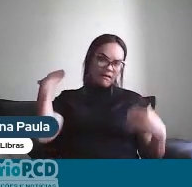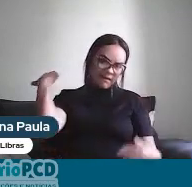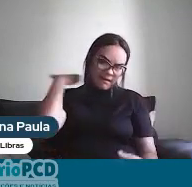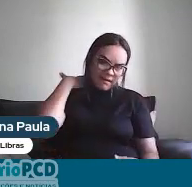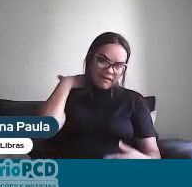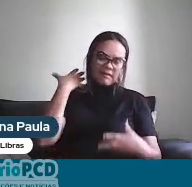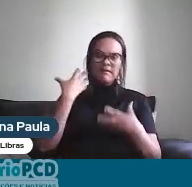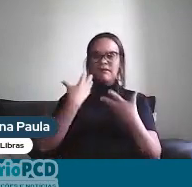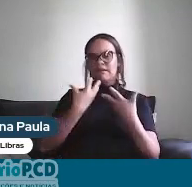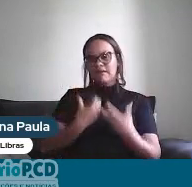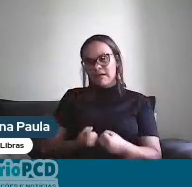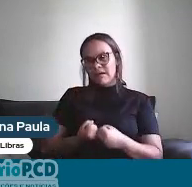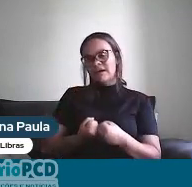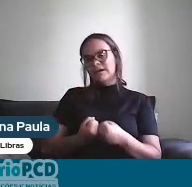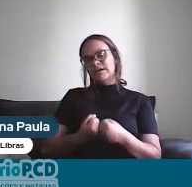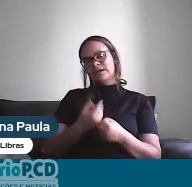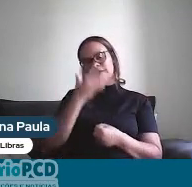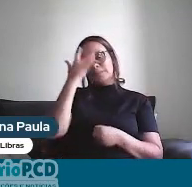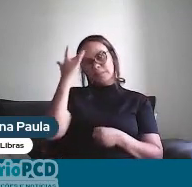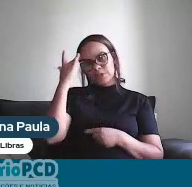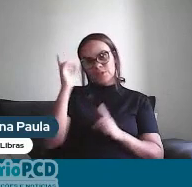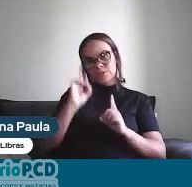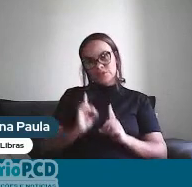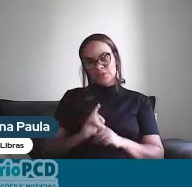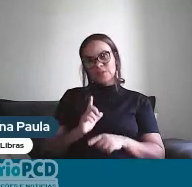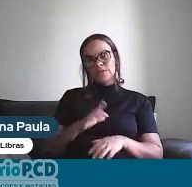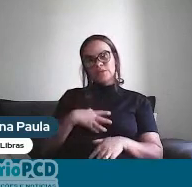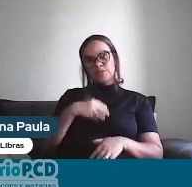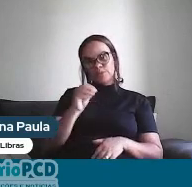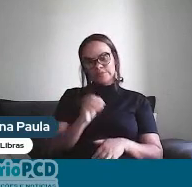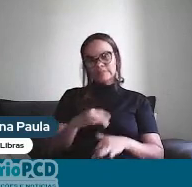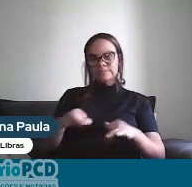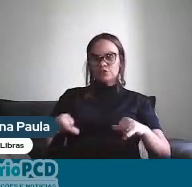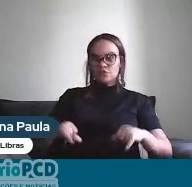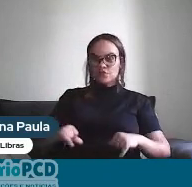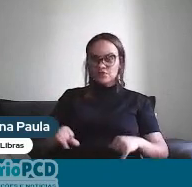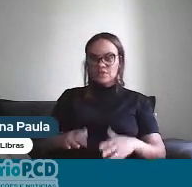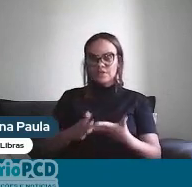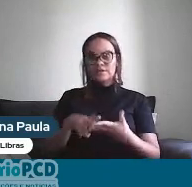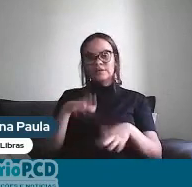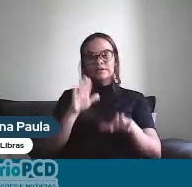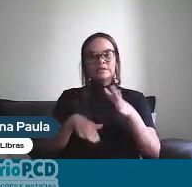uma pessoa que você ama em sofrimento, de muitas vezes